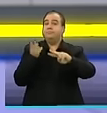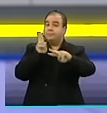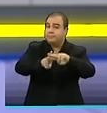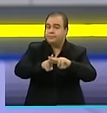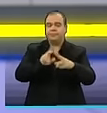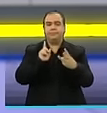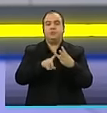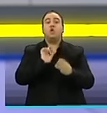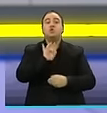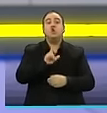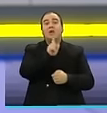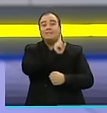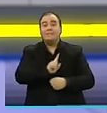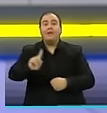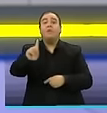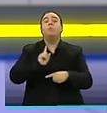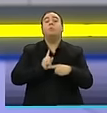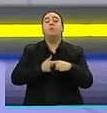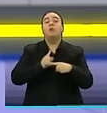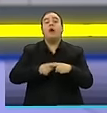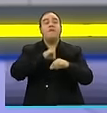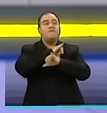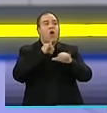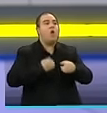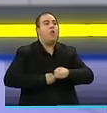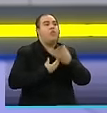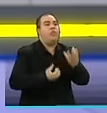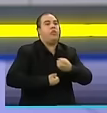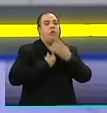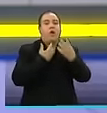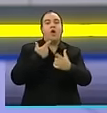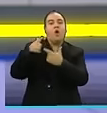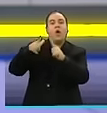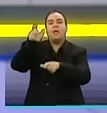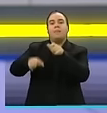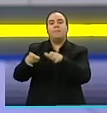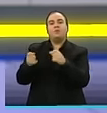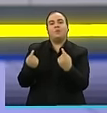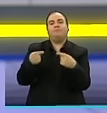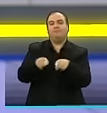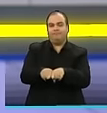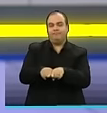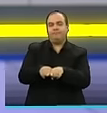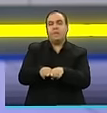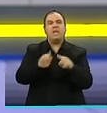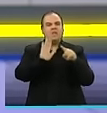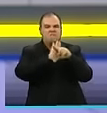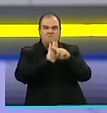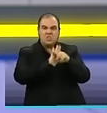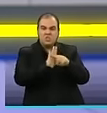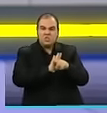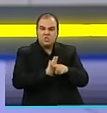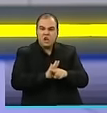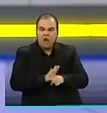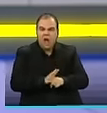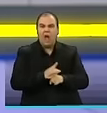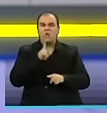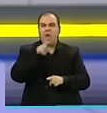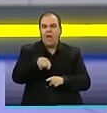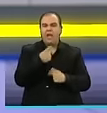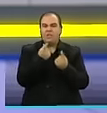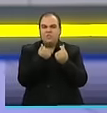que só saiu porque delatou os seus comparsas. Essa é a verdade. Um cara que é investigado por lavagem de